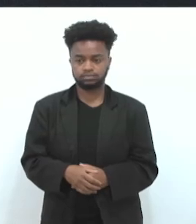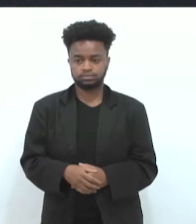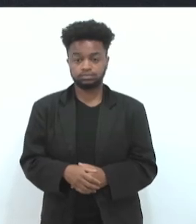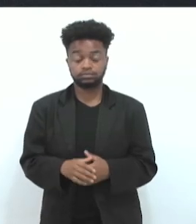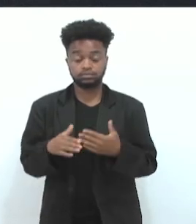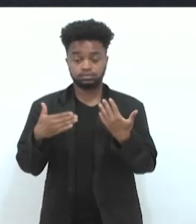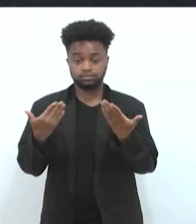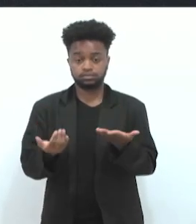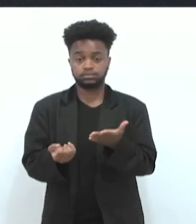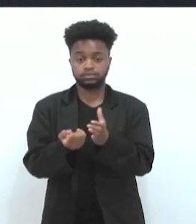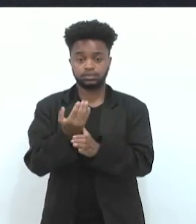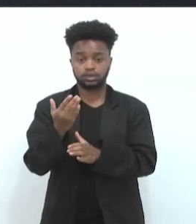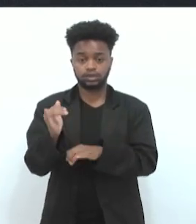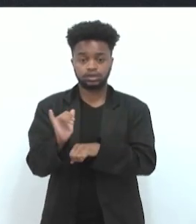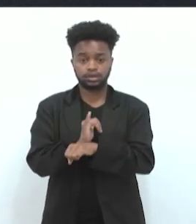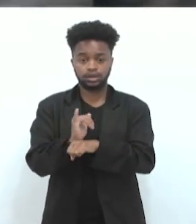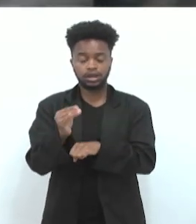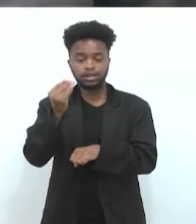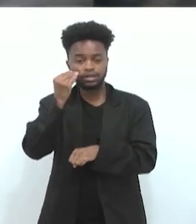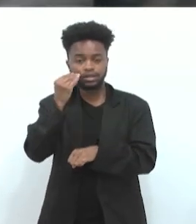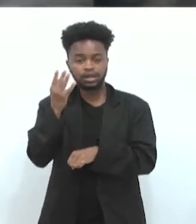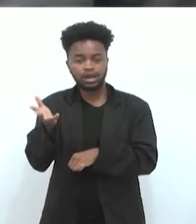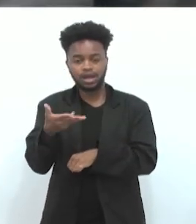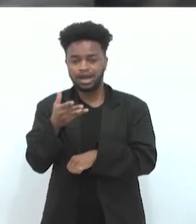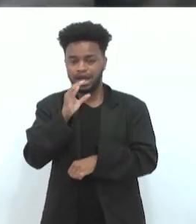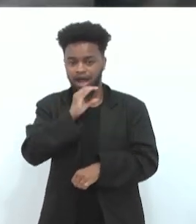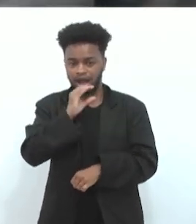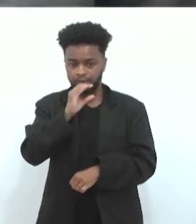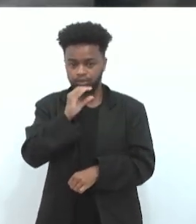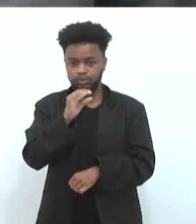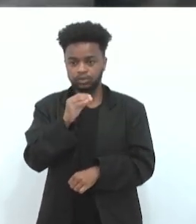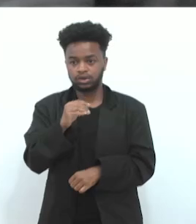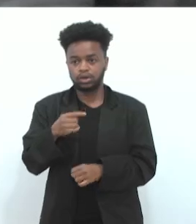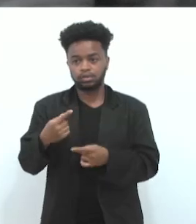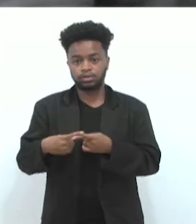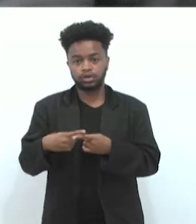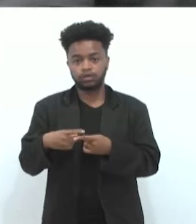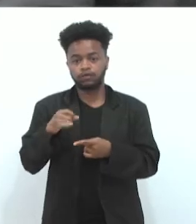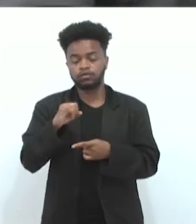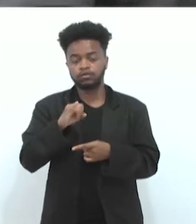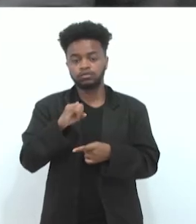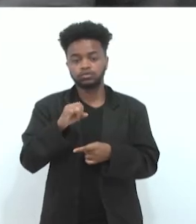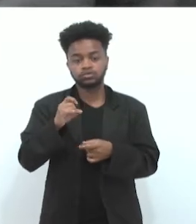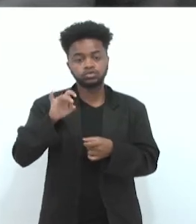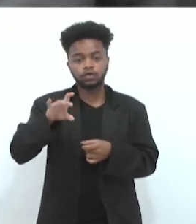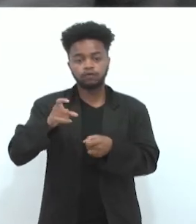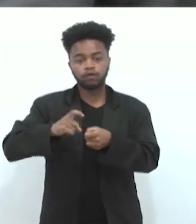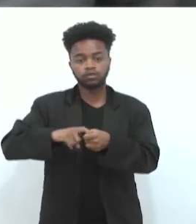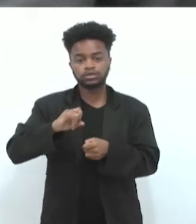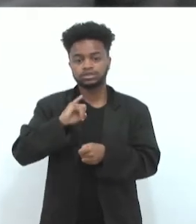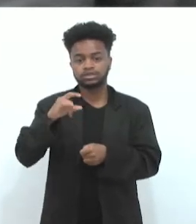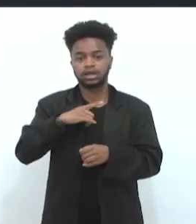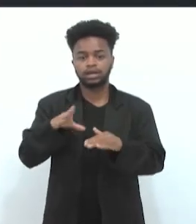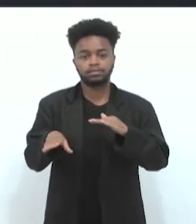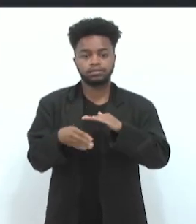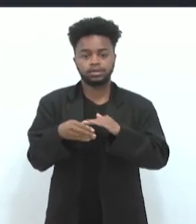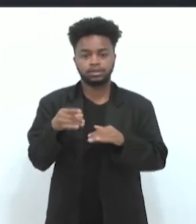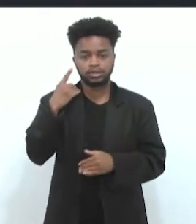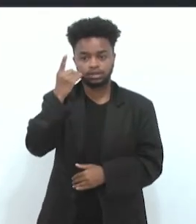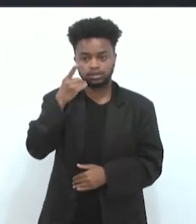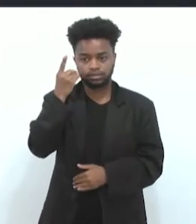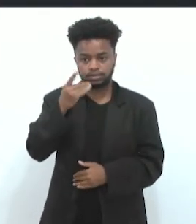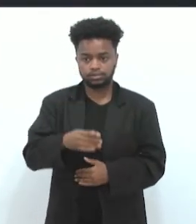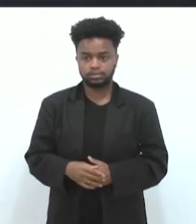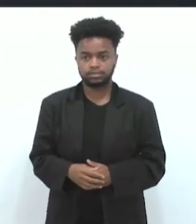não ficar tão moroso que só volta quando tem emenda dos deputados. Agora, na verdade, tem um aspecto também